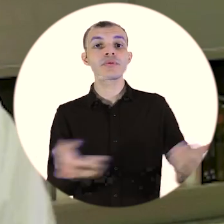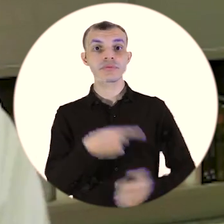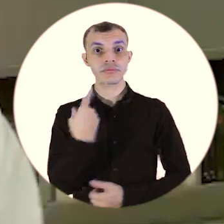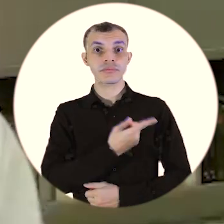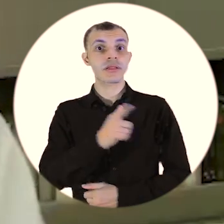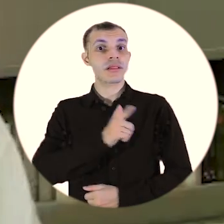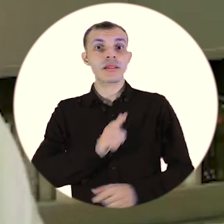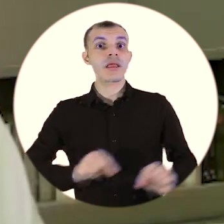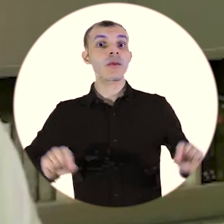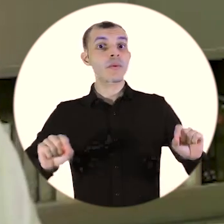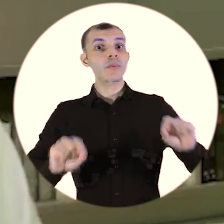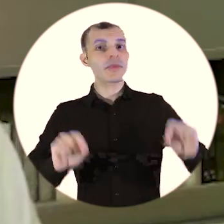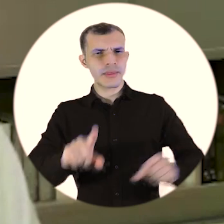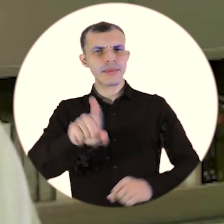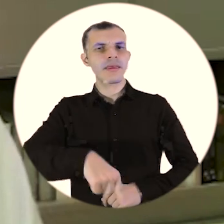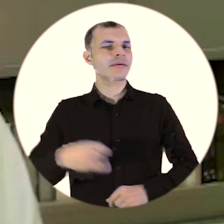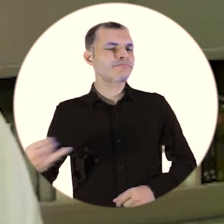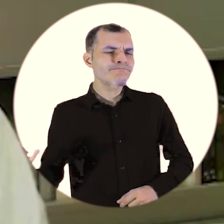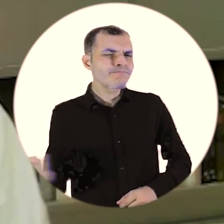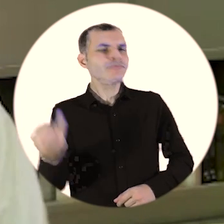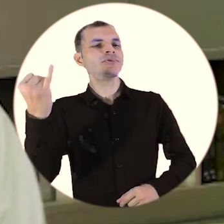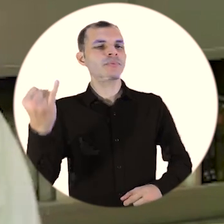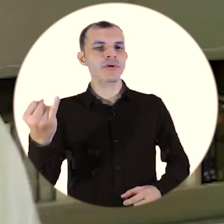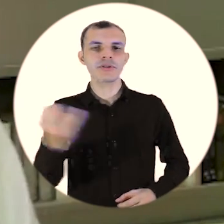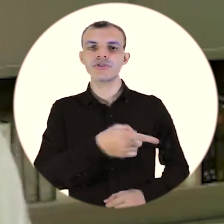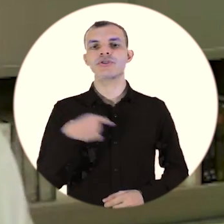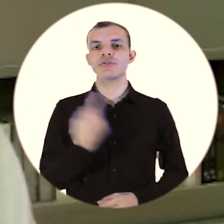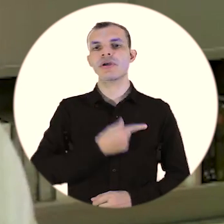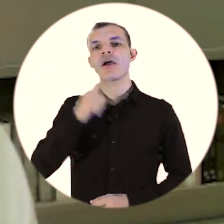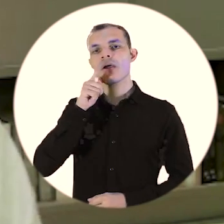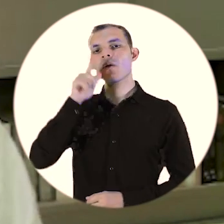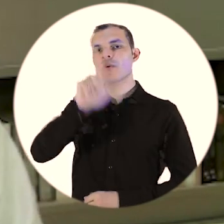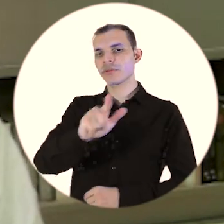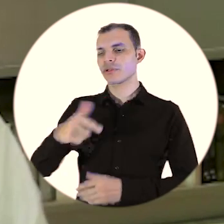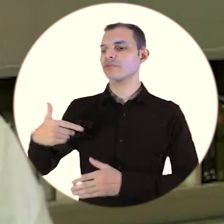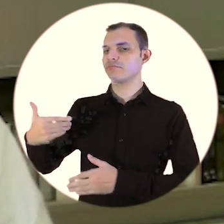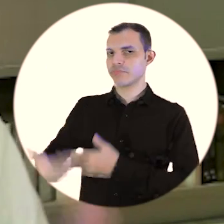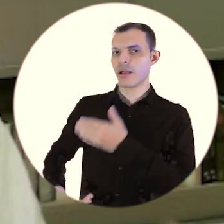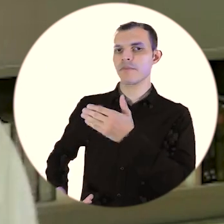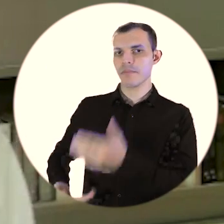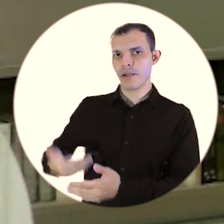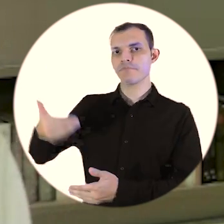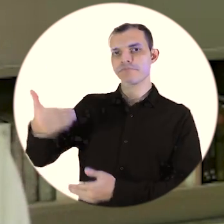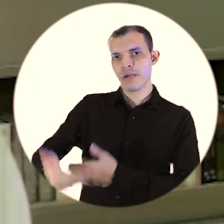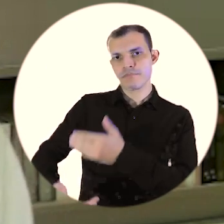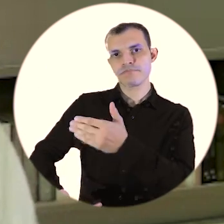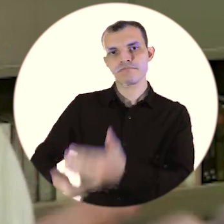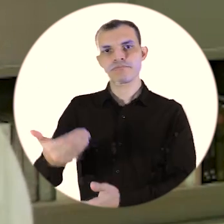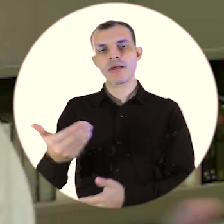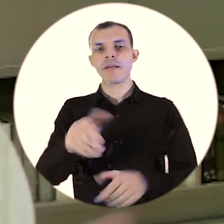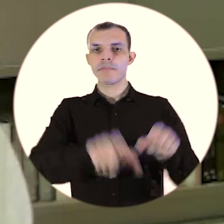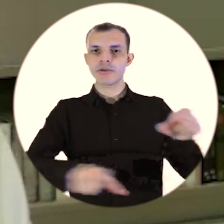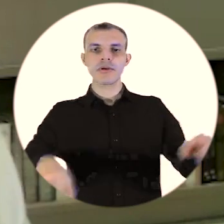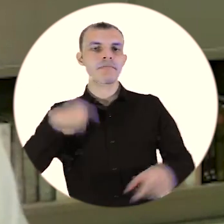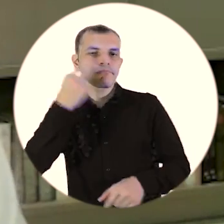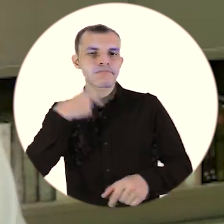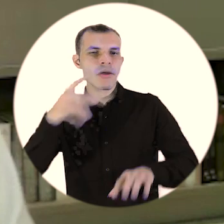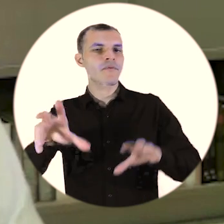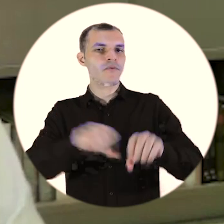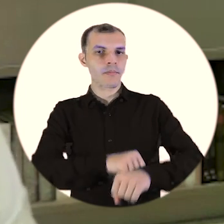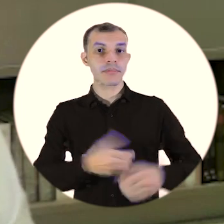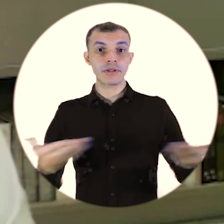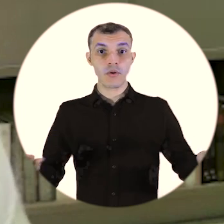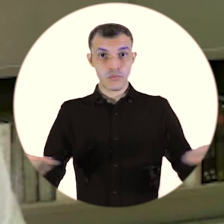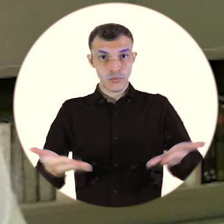nós temos hoje de extremamente importante, né, para que nós consigamos avançar na formação do